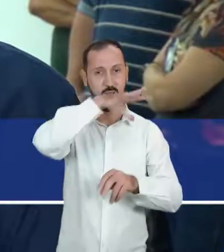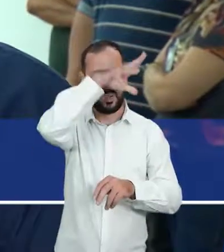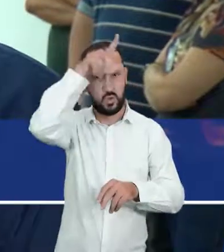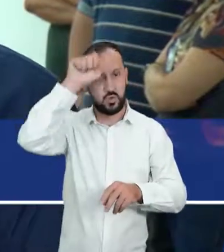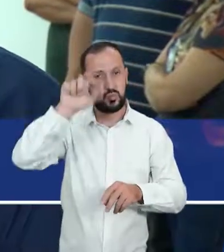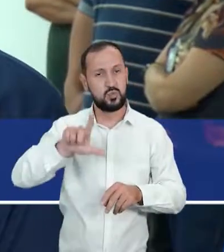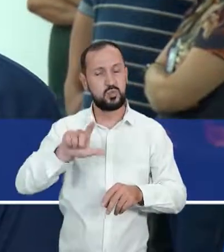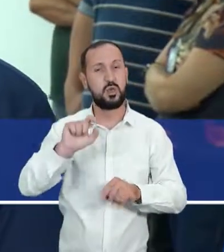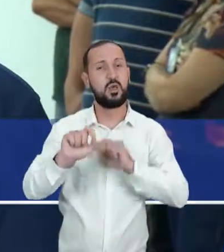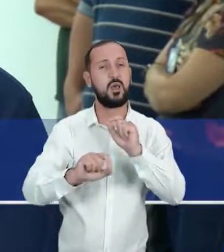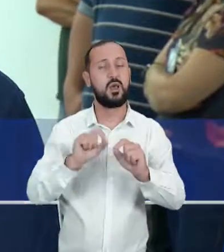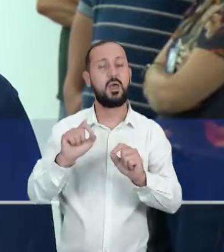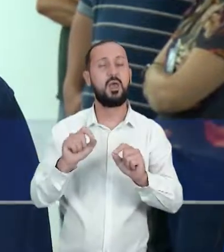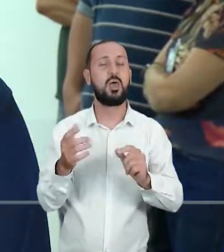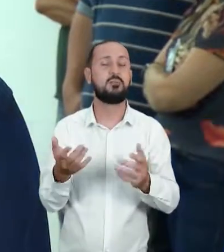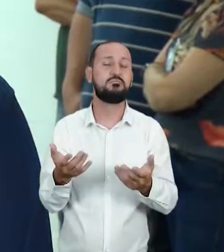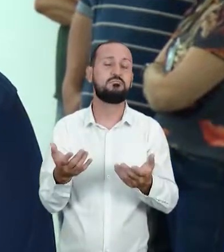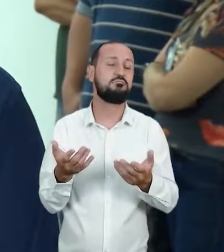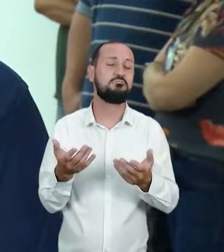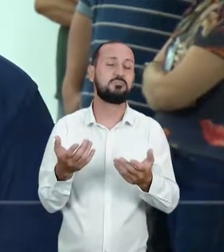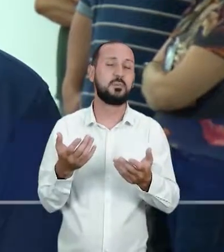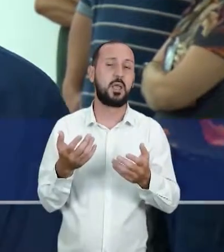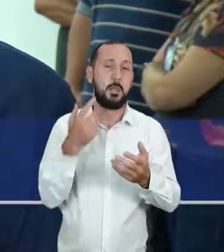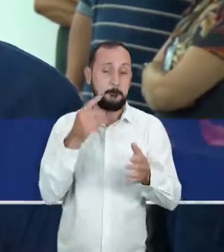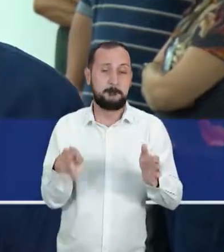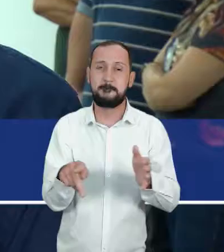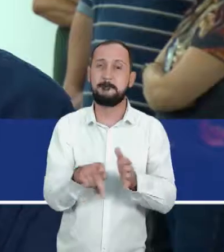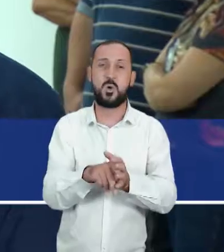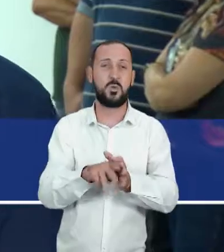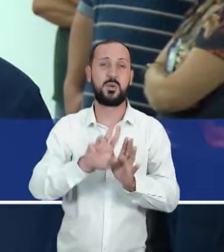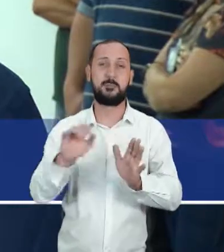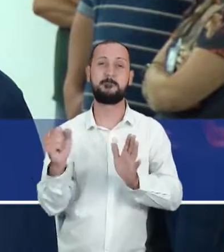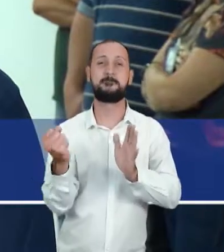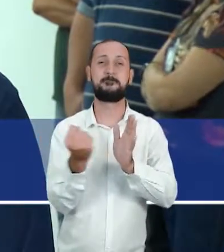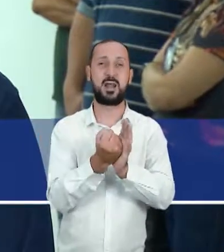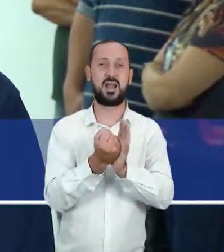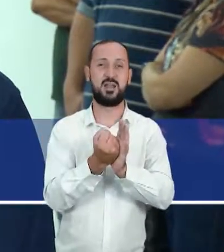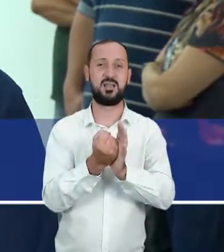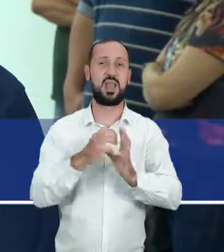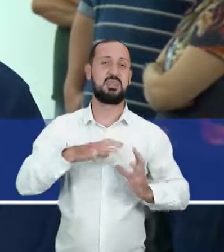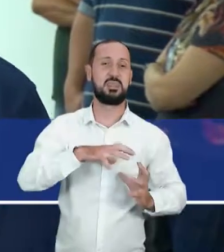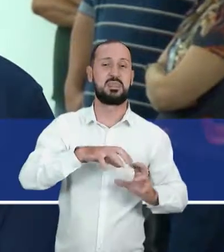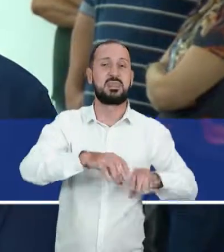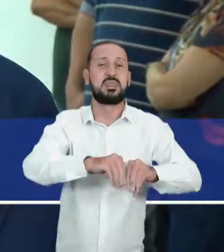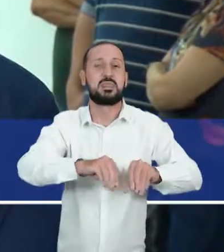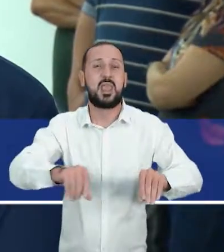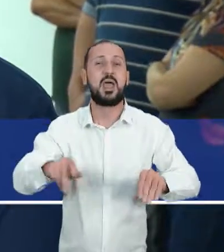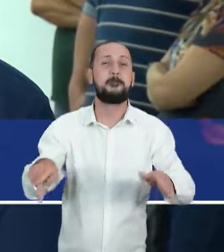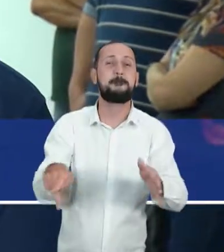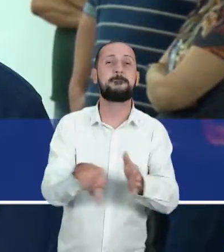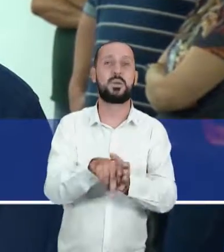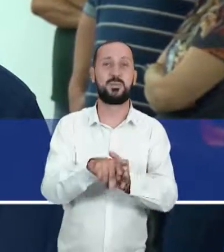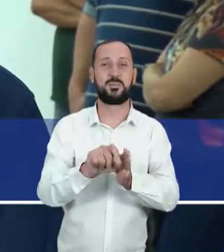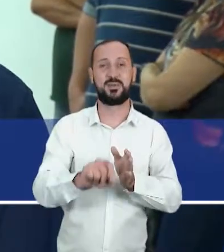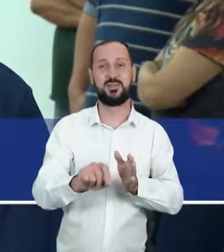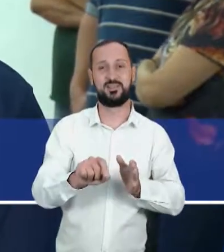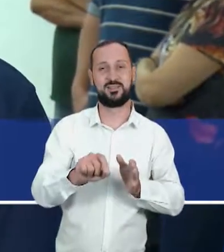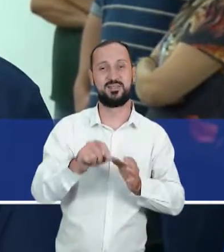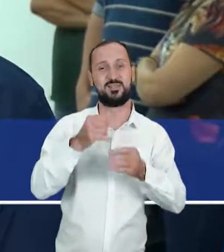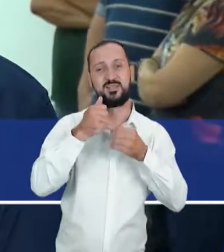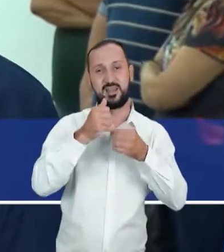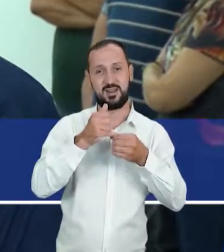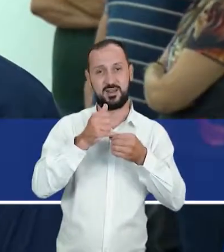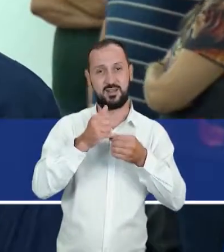O Mato Grosso do Sul hoje é a terra do tereré. Então nós queremos manter essa